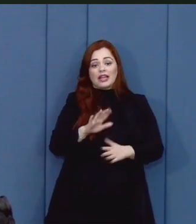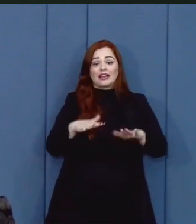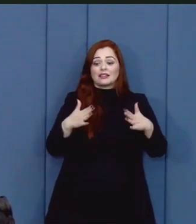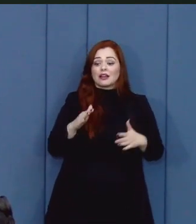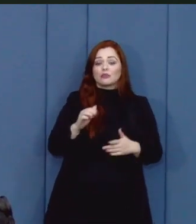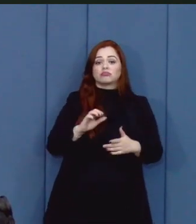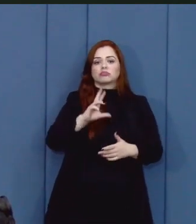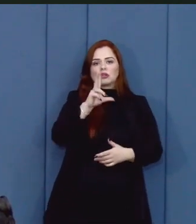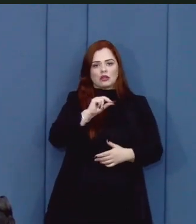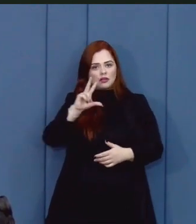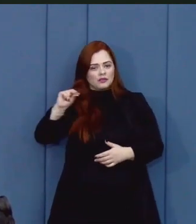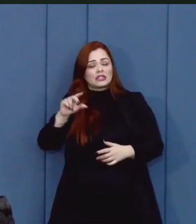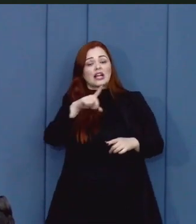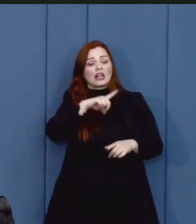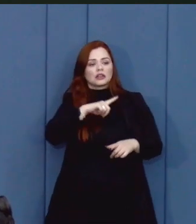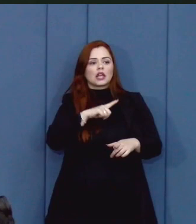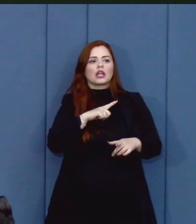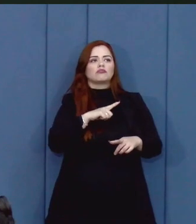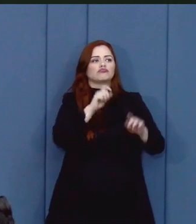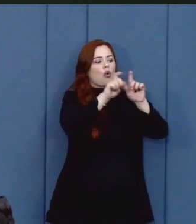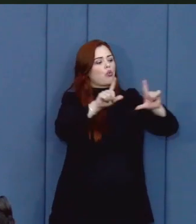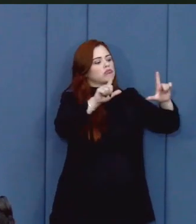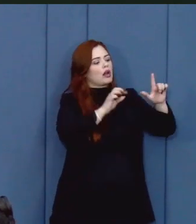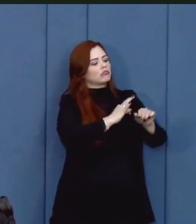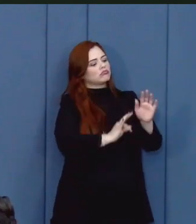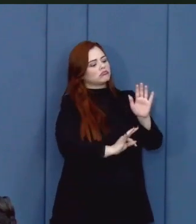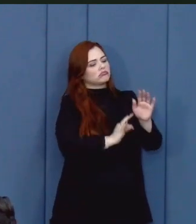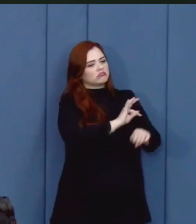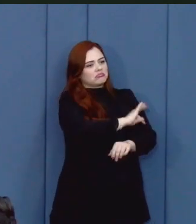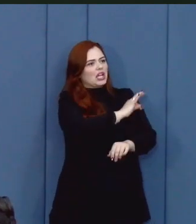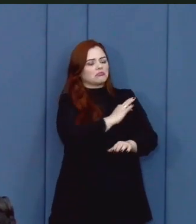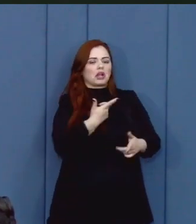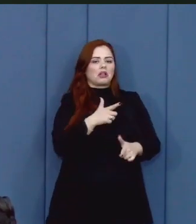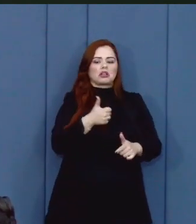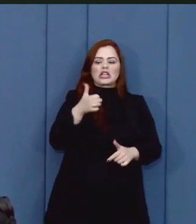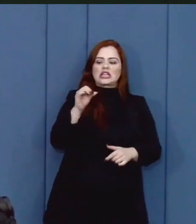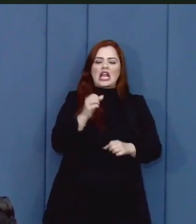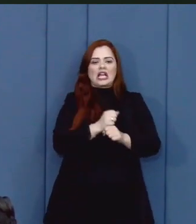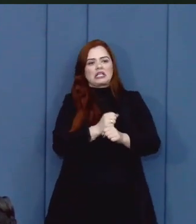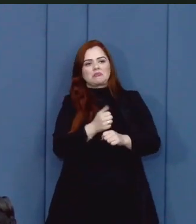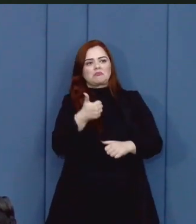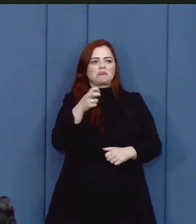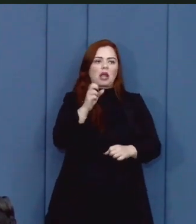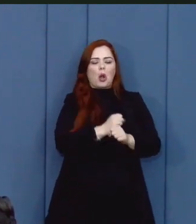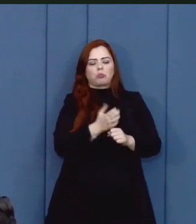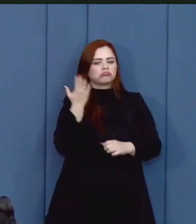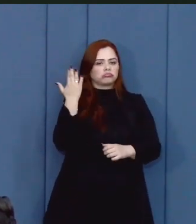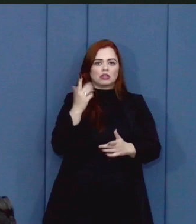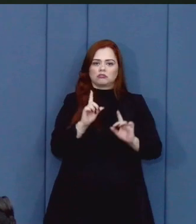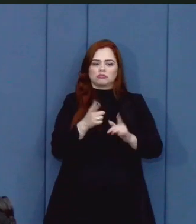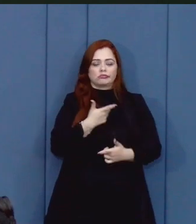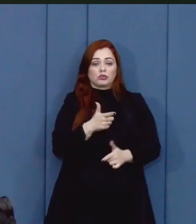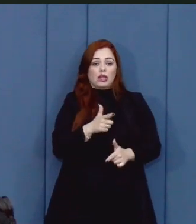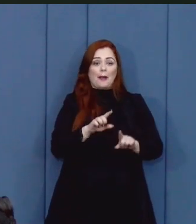Anvisa, ela tem quadro técnico, hoje eu posso dizer, né? Não tinha 10, 15 anos atrás, mas hoje ela tem quadro técnico